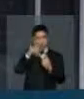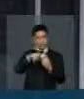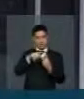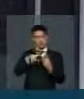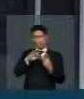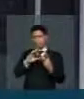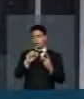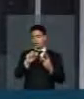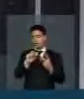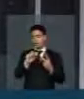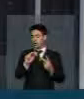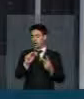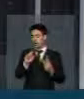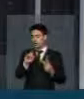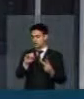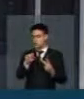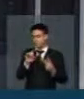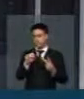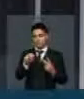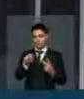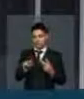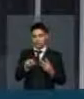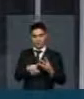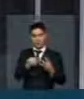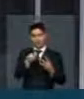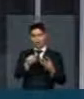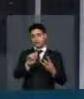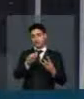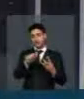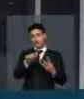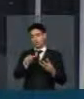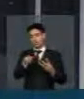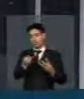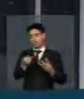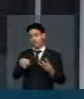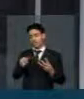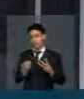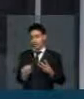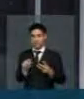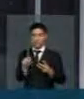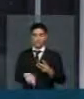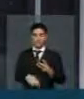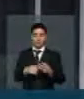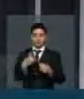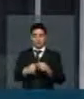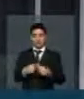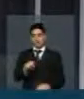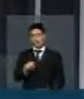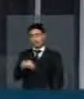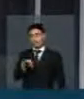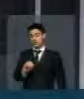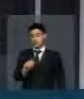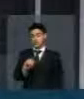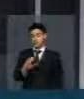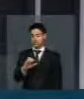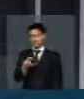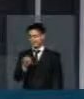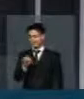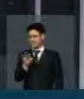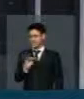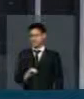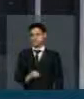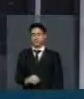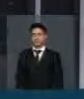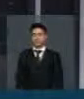e a Genoveva, que é presidente do Sindicato dos Velhos Rurais de Santo Cristo. Em nome destes,